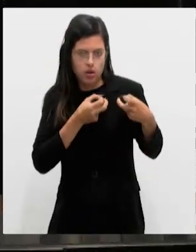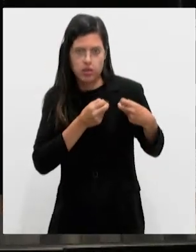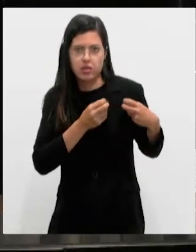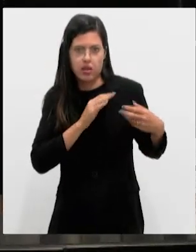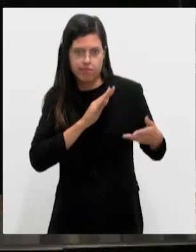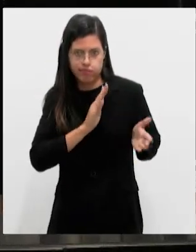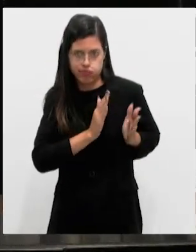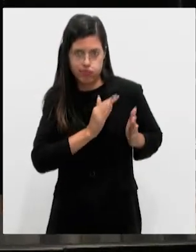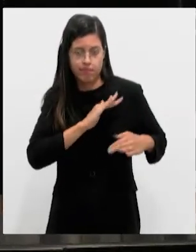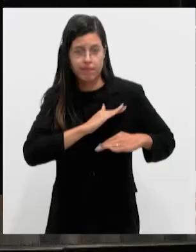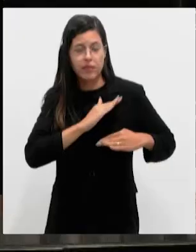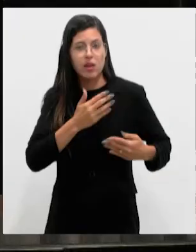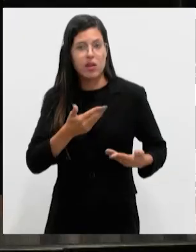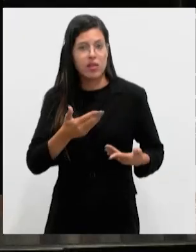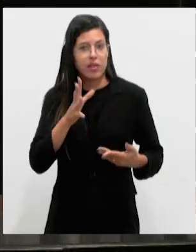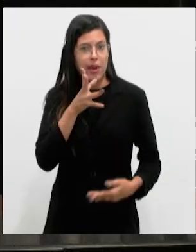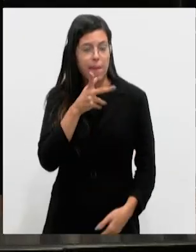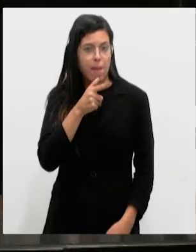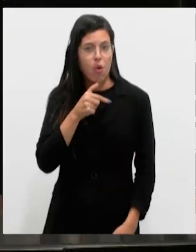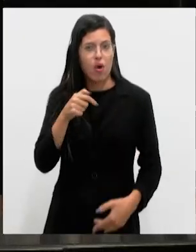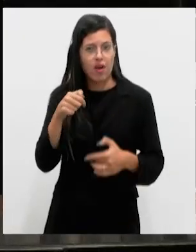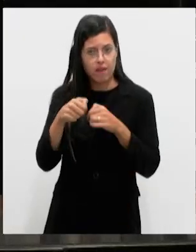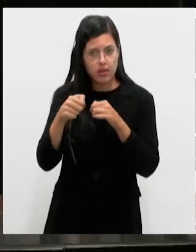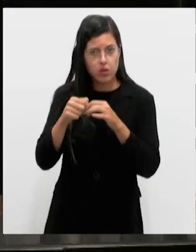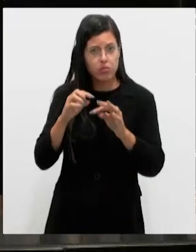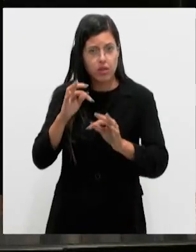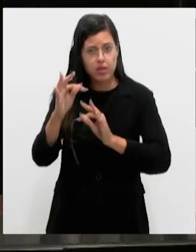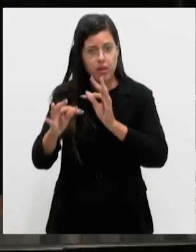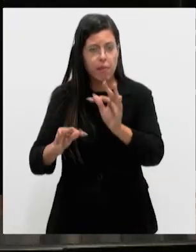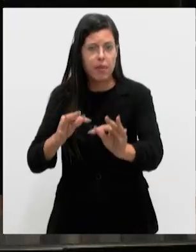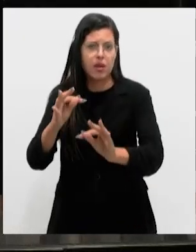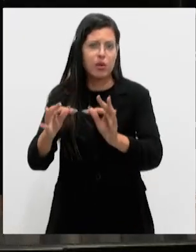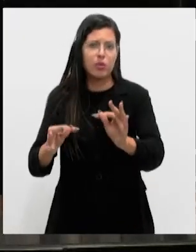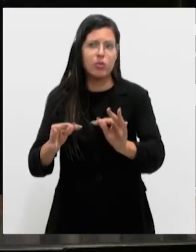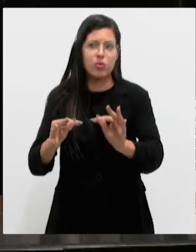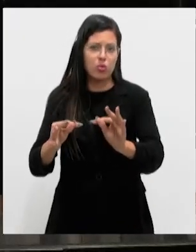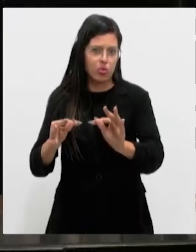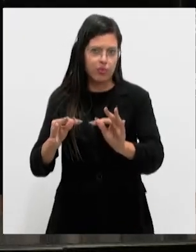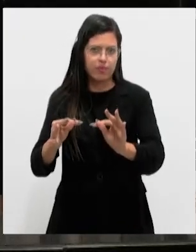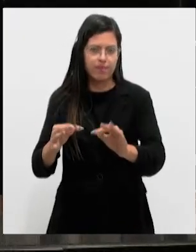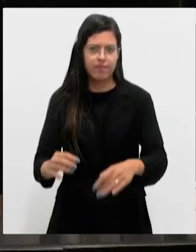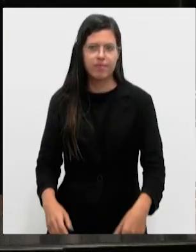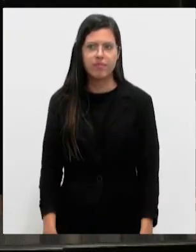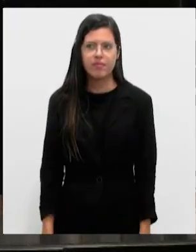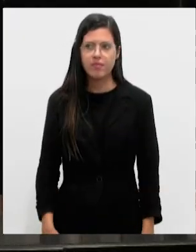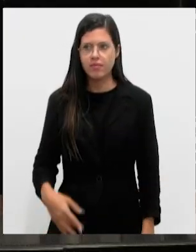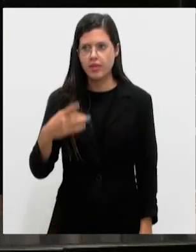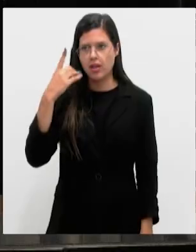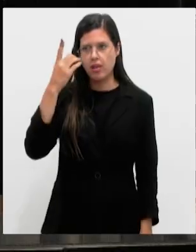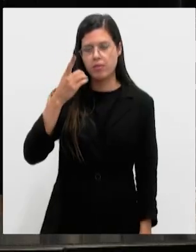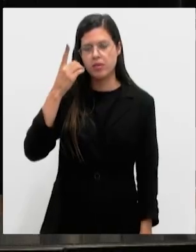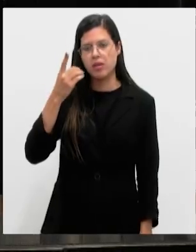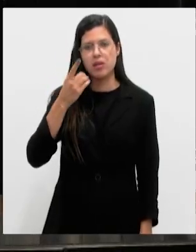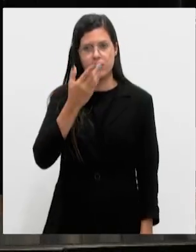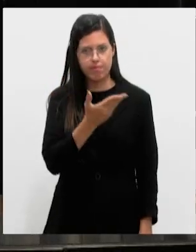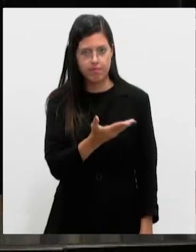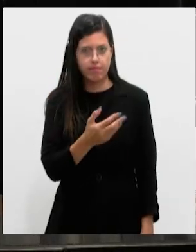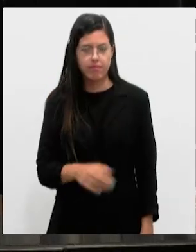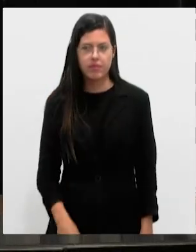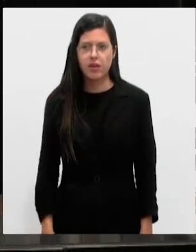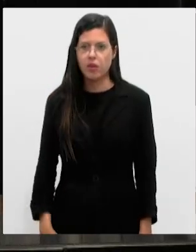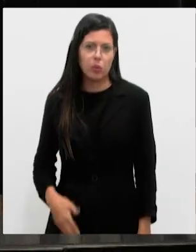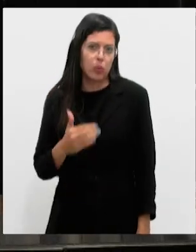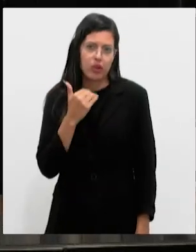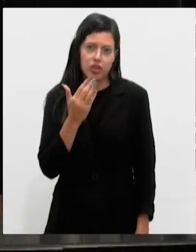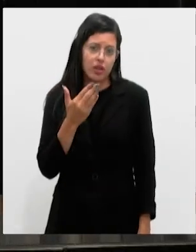quimioterapia, demorar a fazer a quimioterapia, quando inicia o tratamento, deputado Quinoploc, deputado Serginho, não adianta